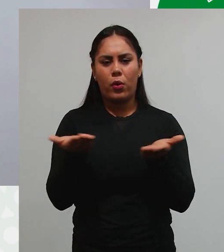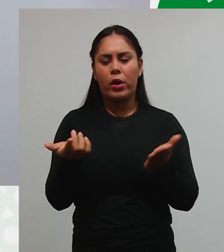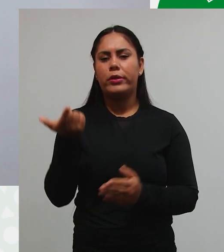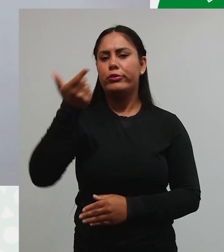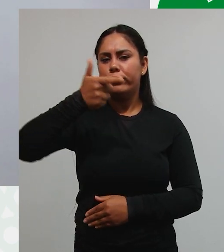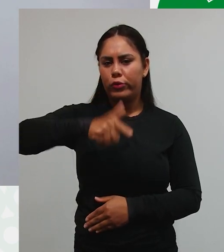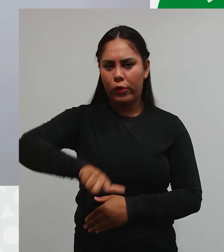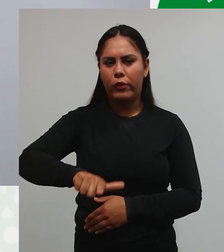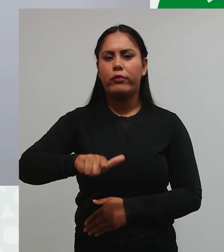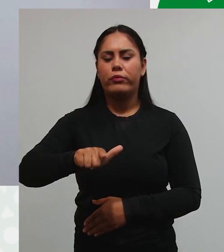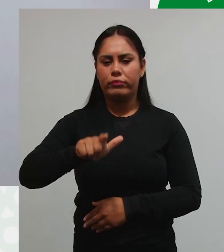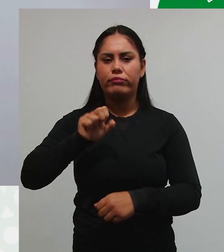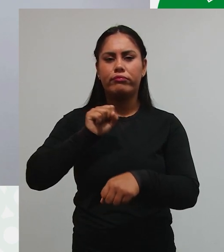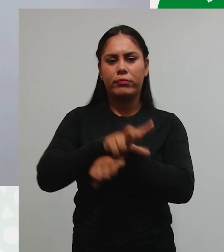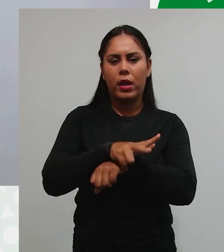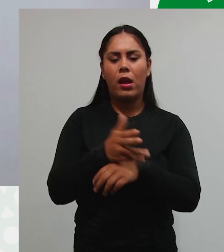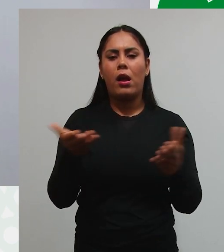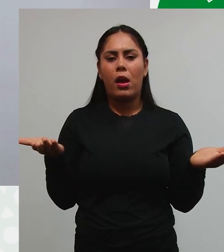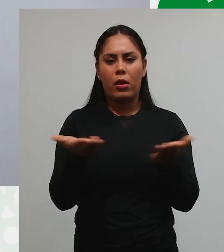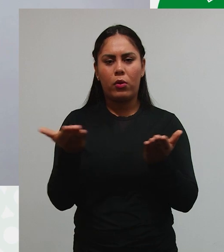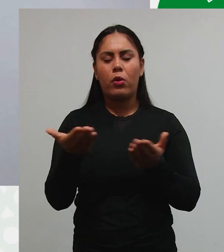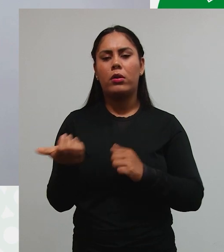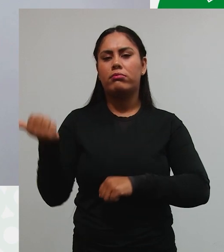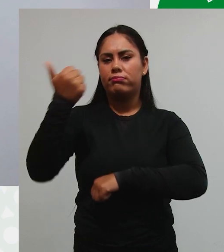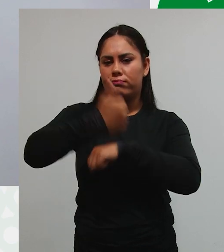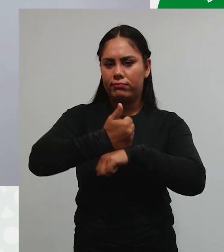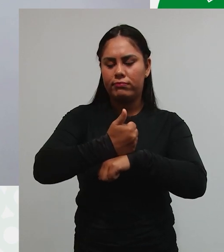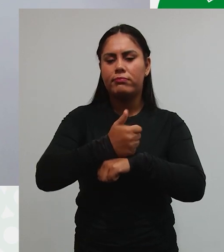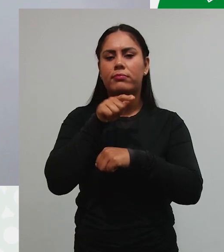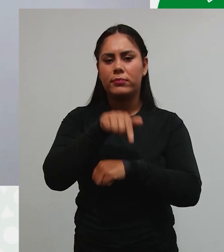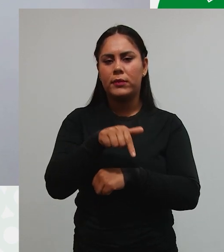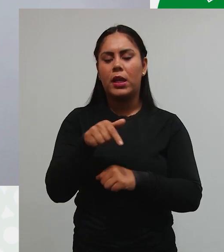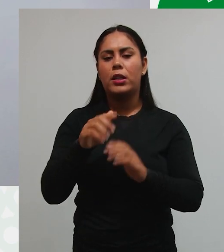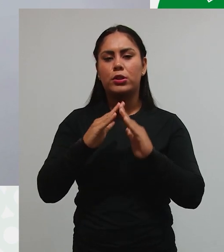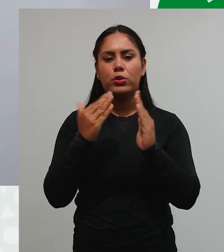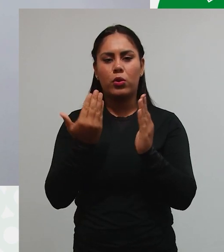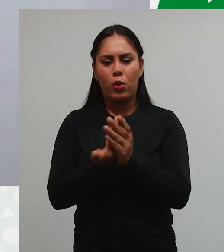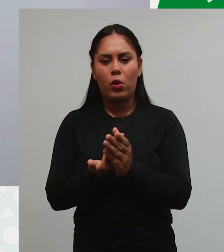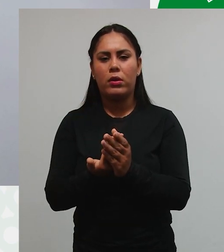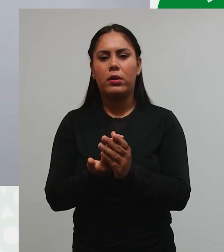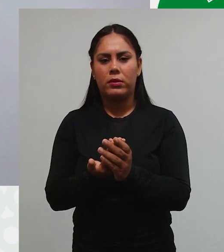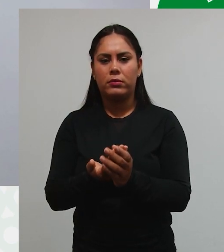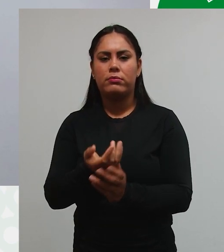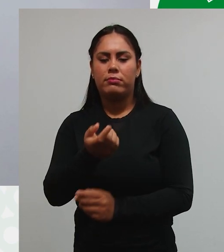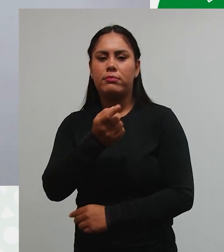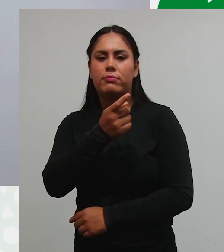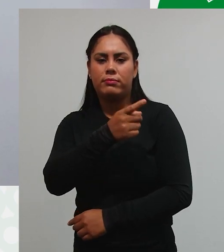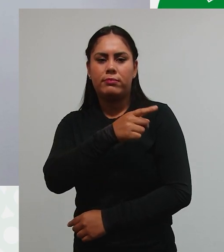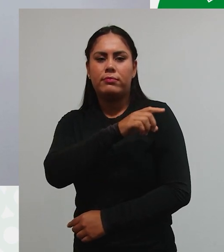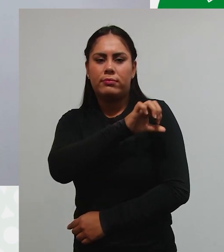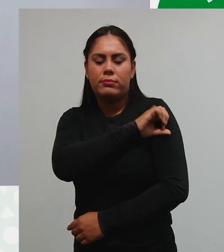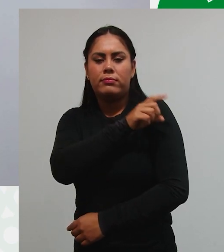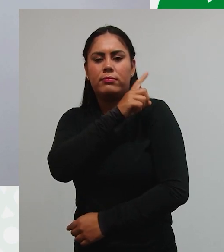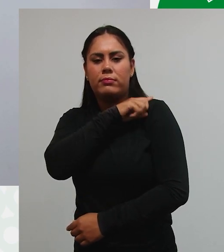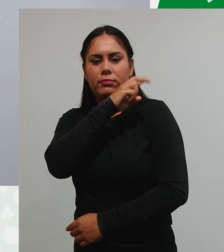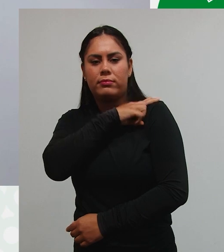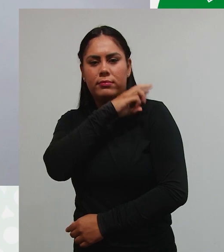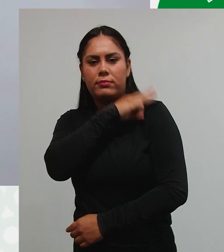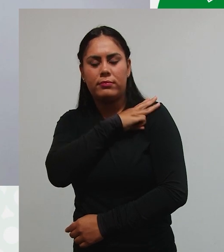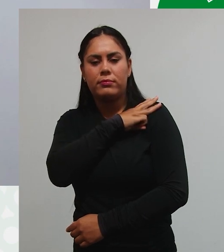E o que mais que eu trabalhei? Trabalhei na representação de ensino, já